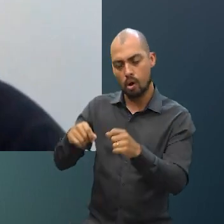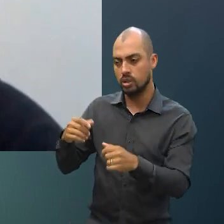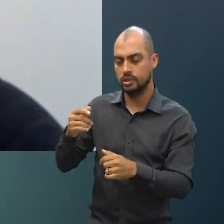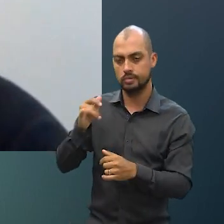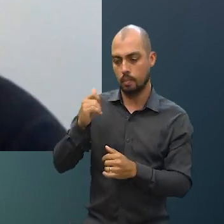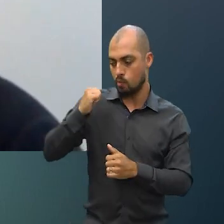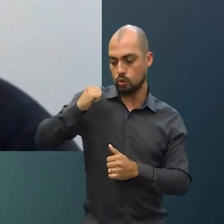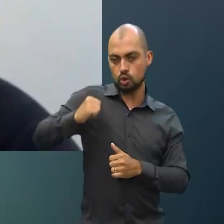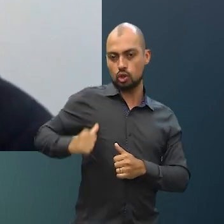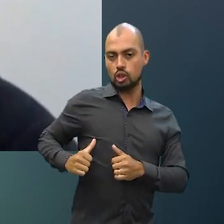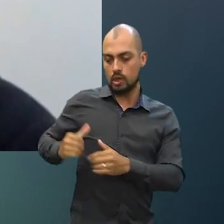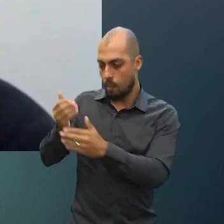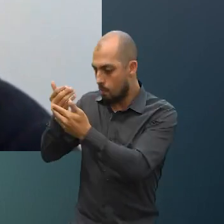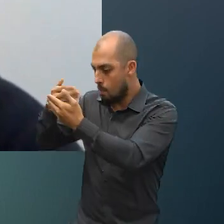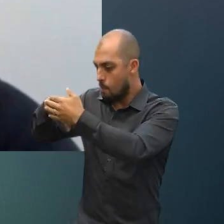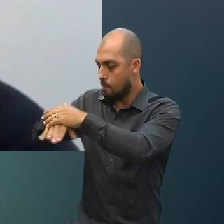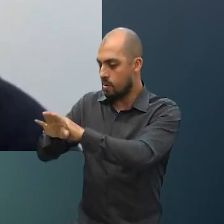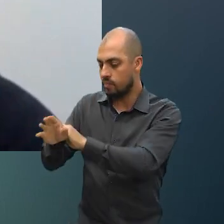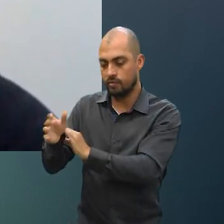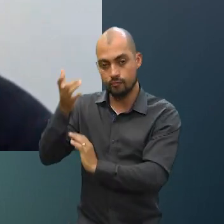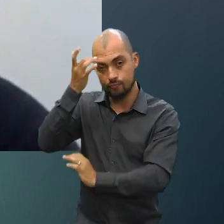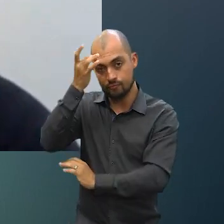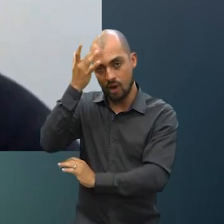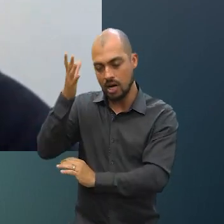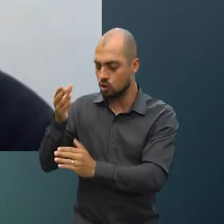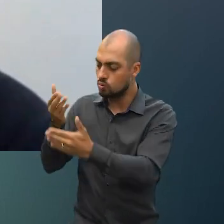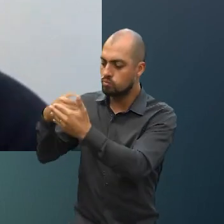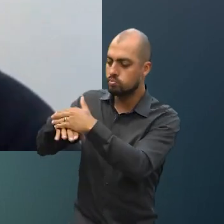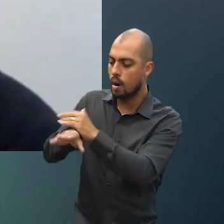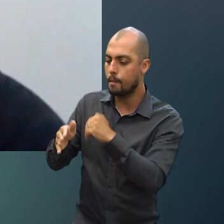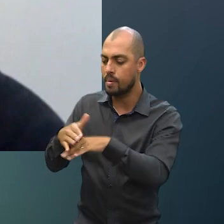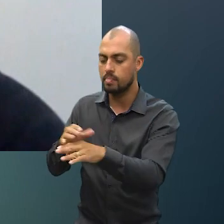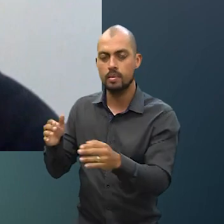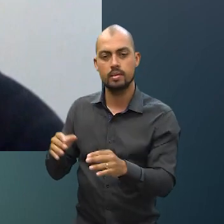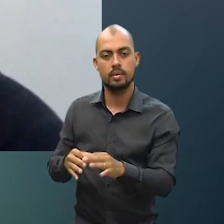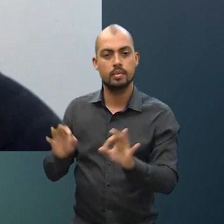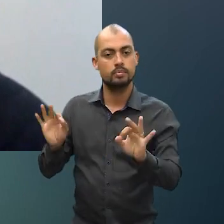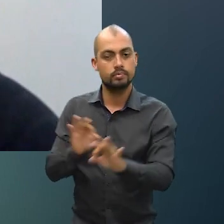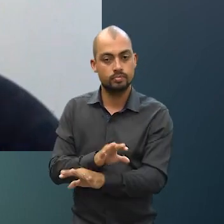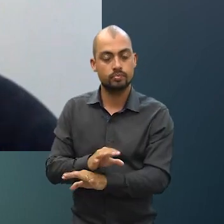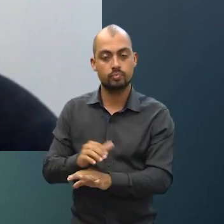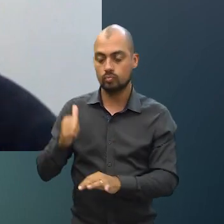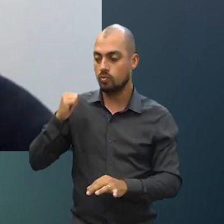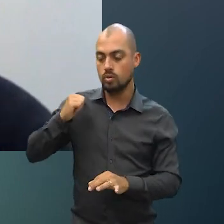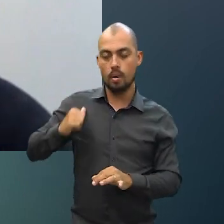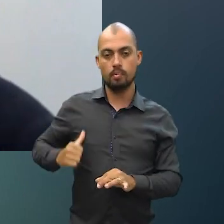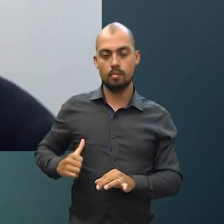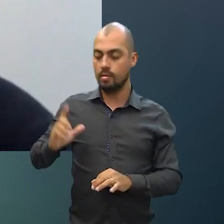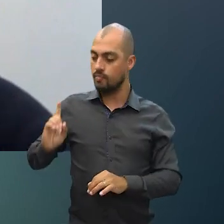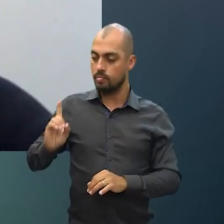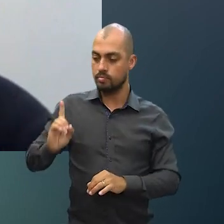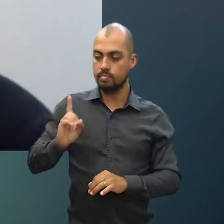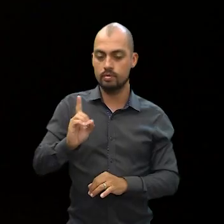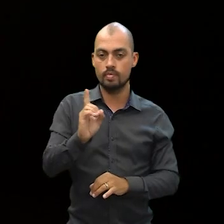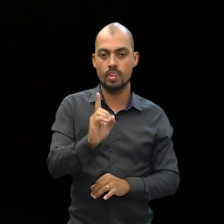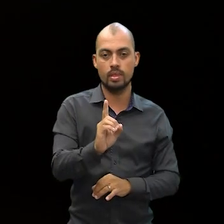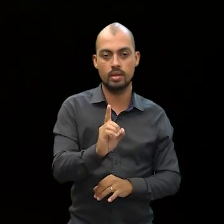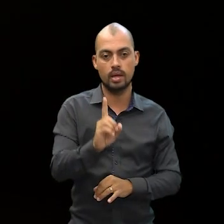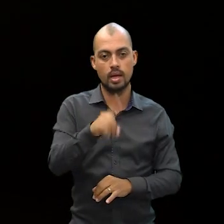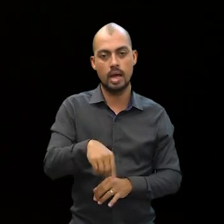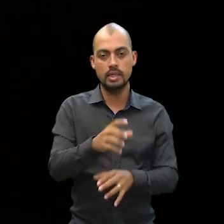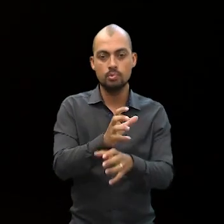numa mochila, né, de forma bem prática mesmo, né, e é um serviço a seco.